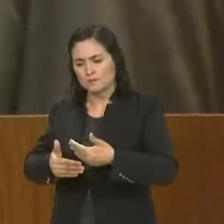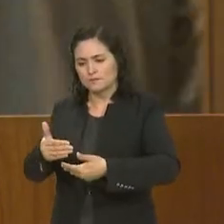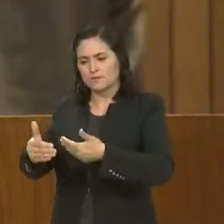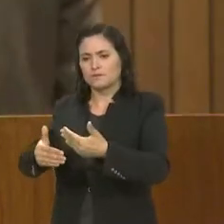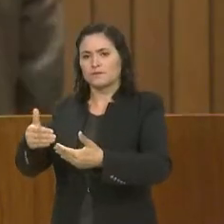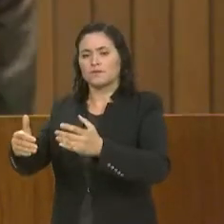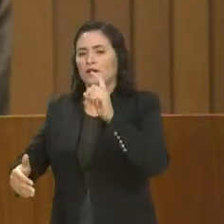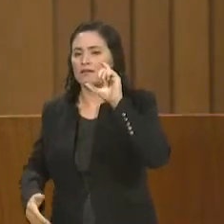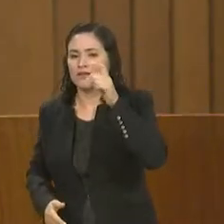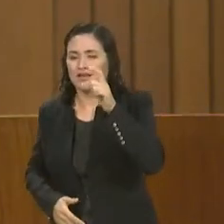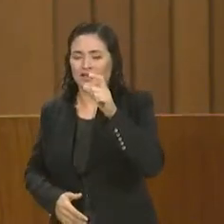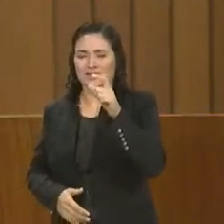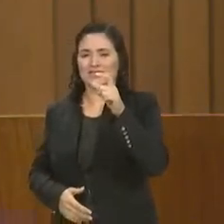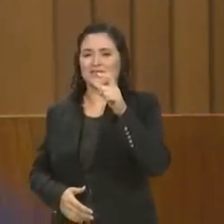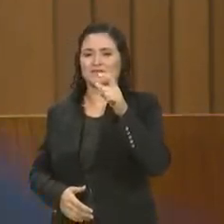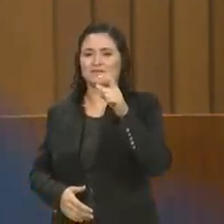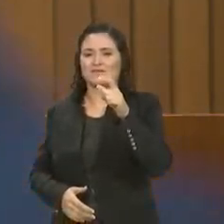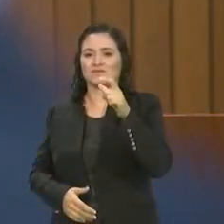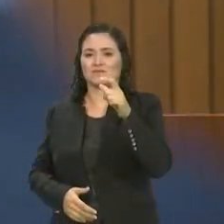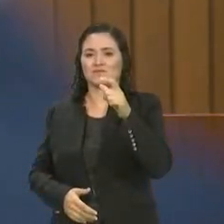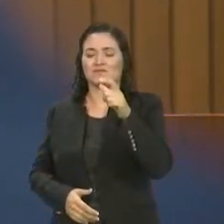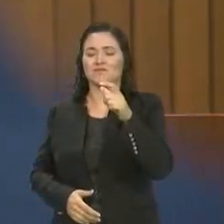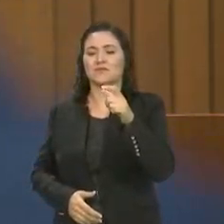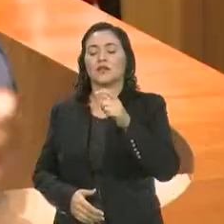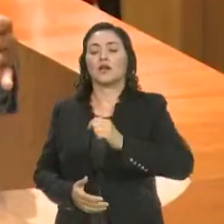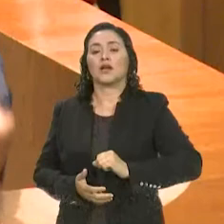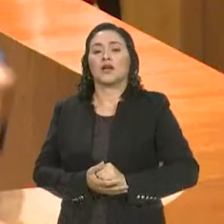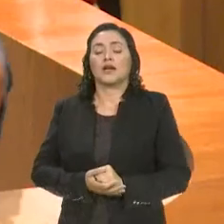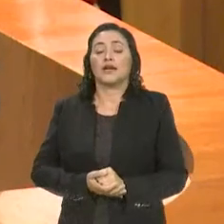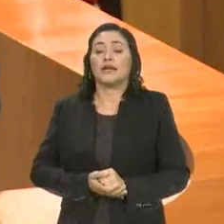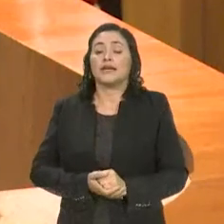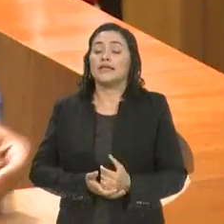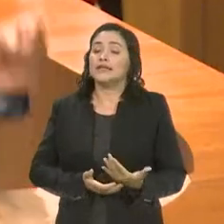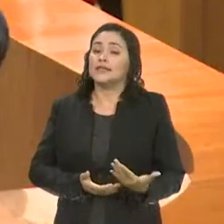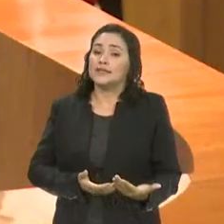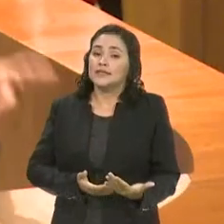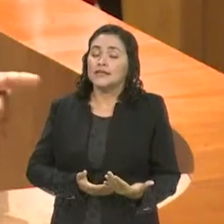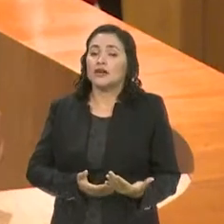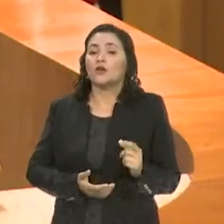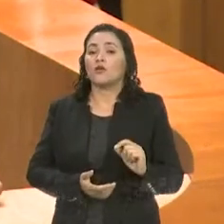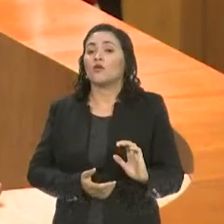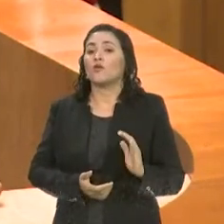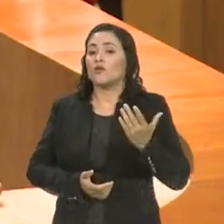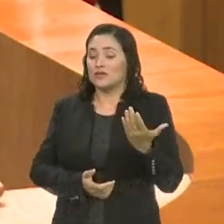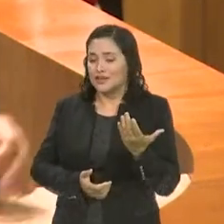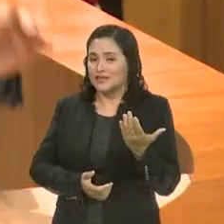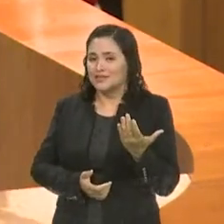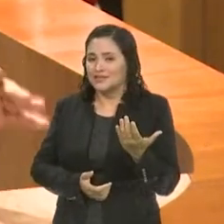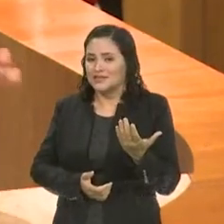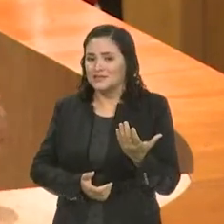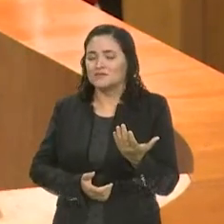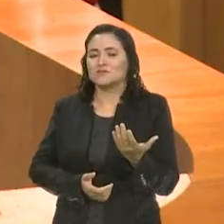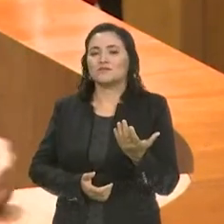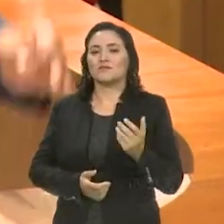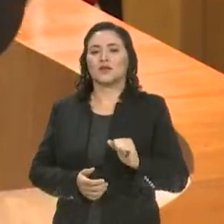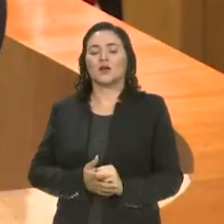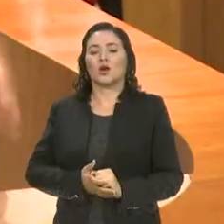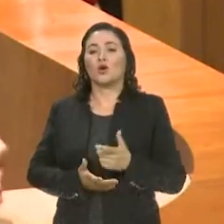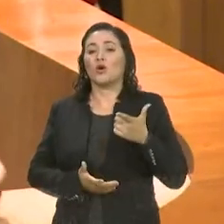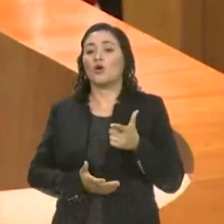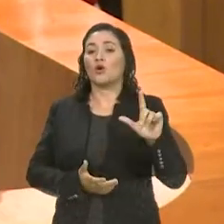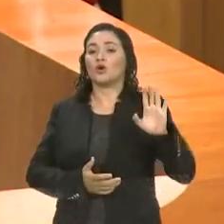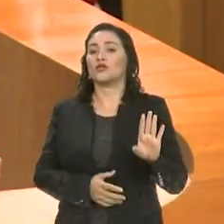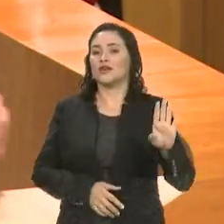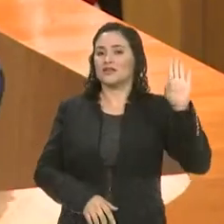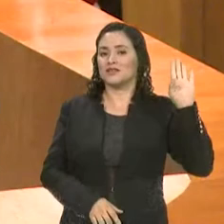que eles estão reconhecendo, que eles não têm como esconder, que o doutor Laésio Bonfim estará no segundo turno e que o doutor Aécio Bonfim